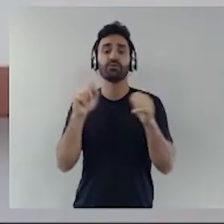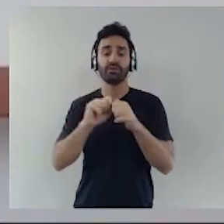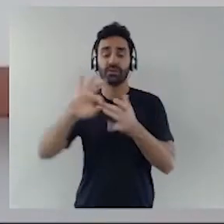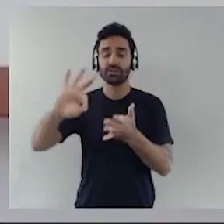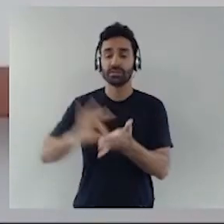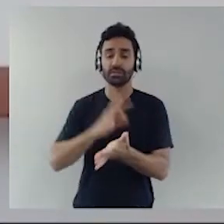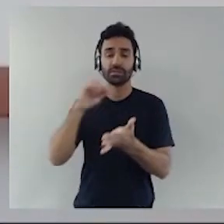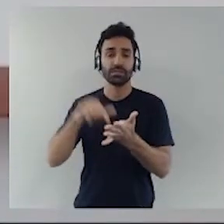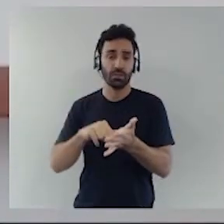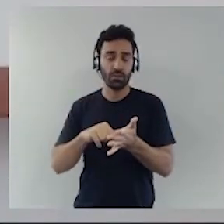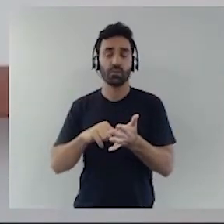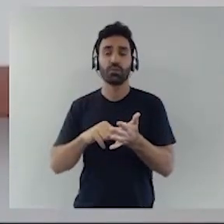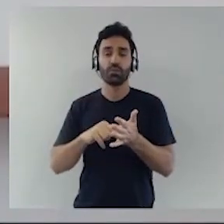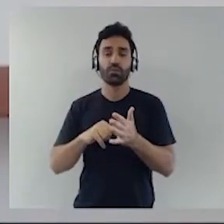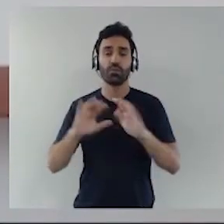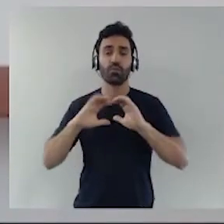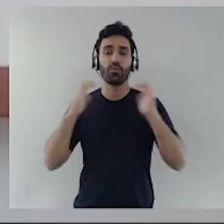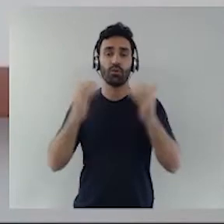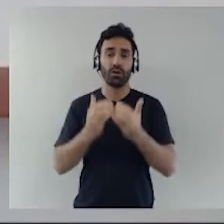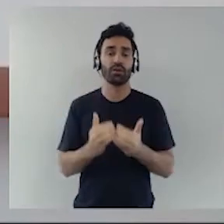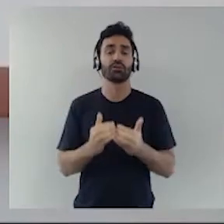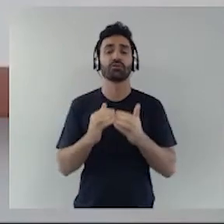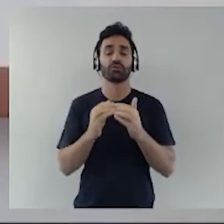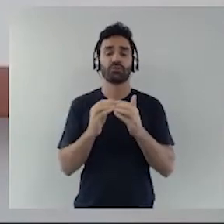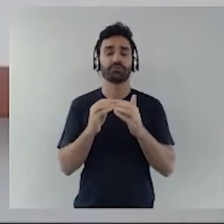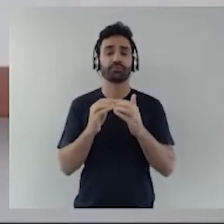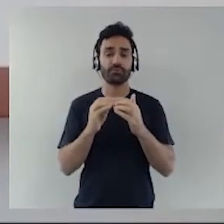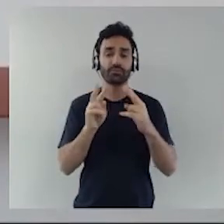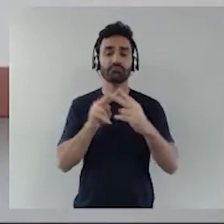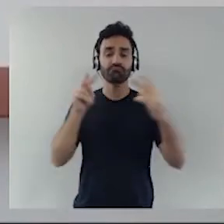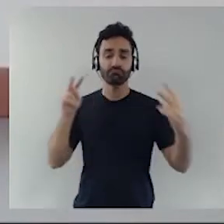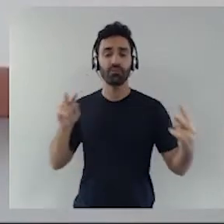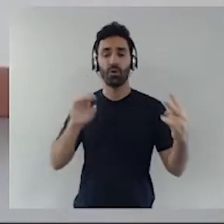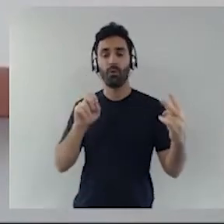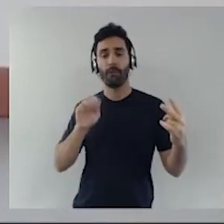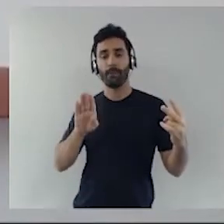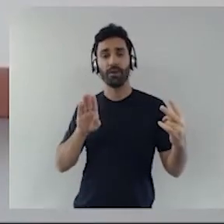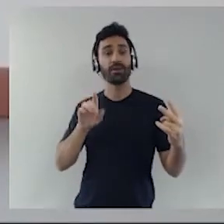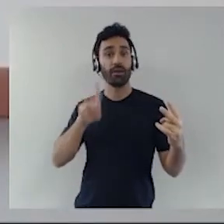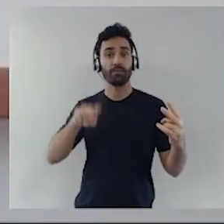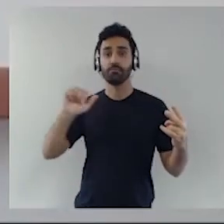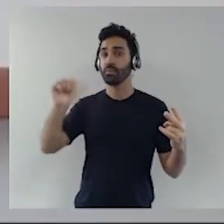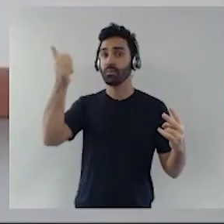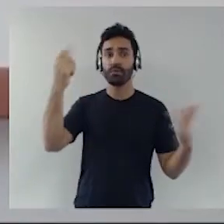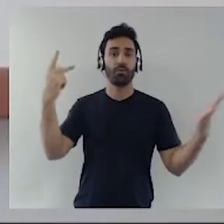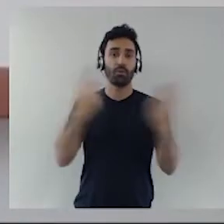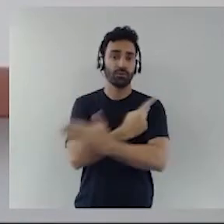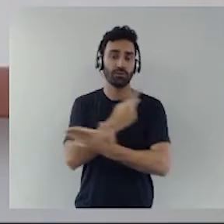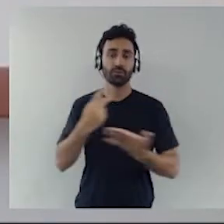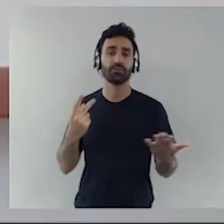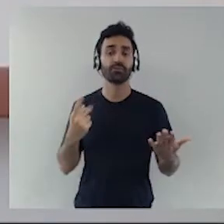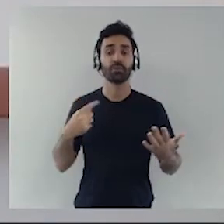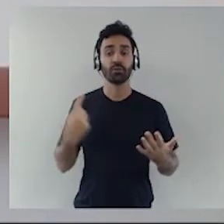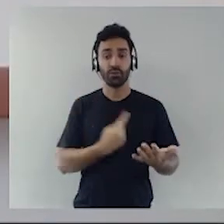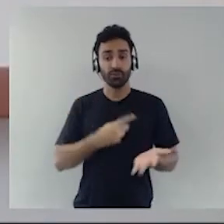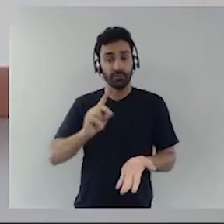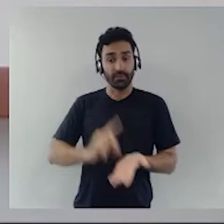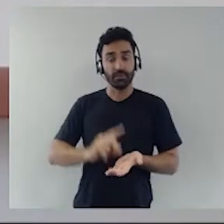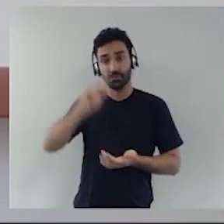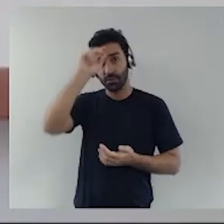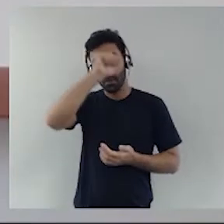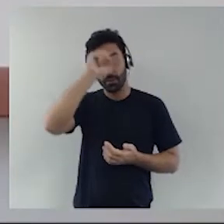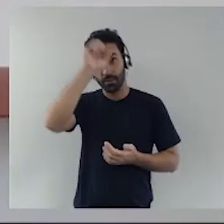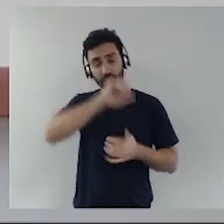registro para esse grande congresso digital organizado pela oab isso é realmente inédito estamos aqui aprendendo